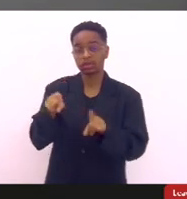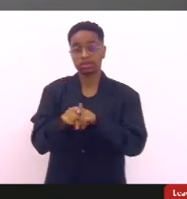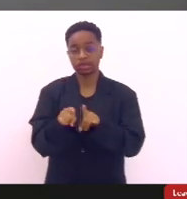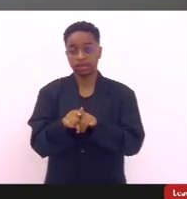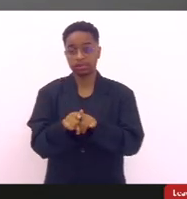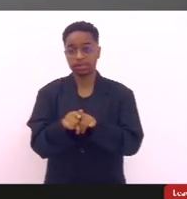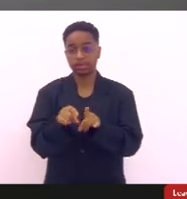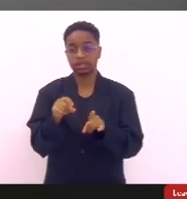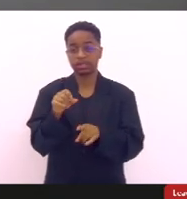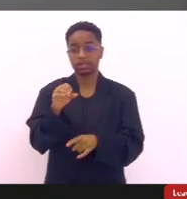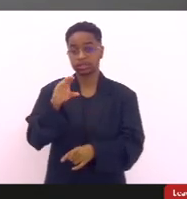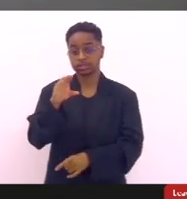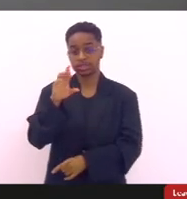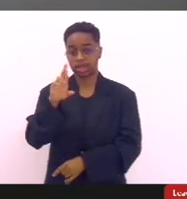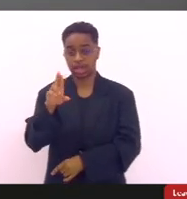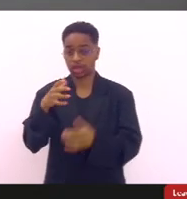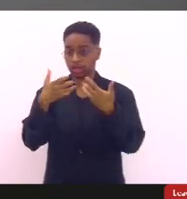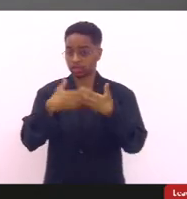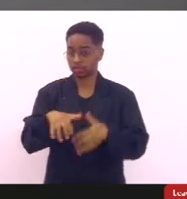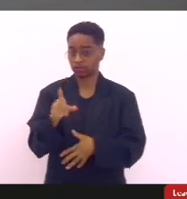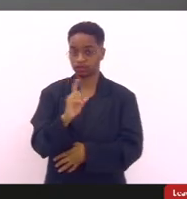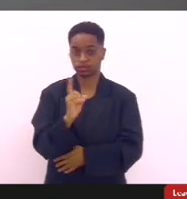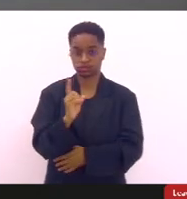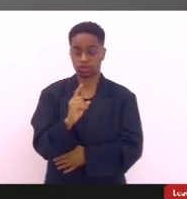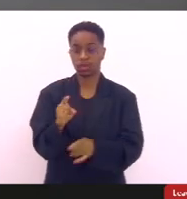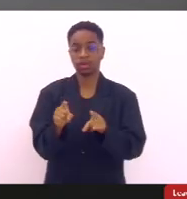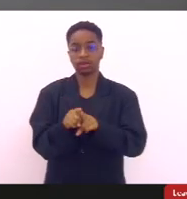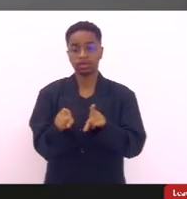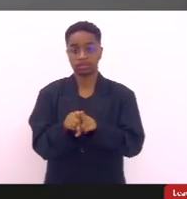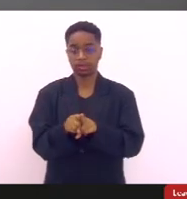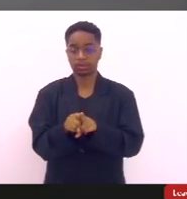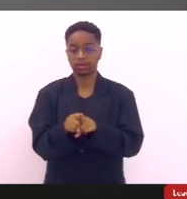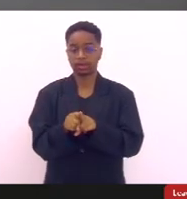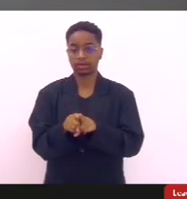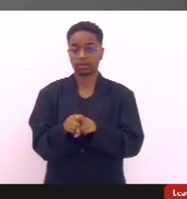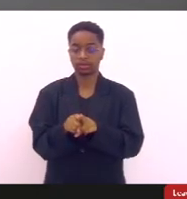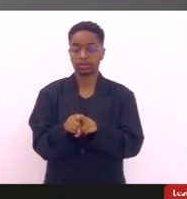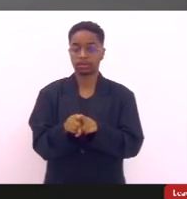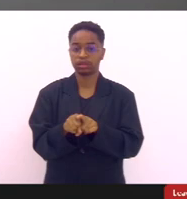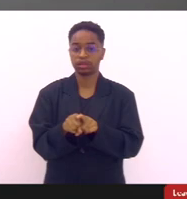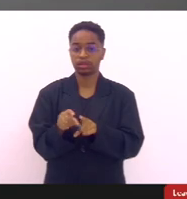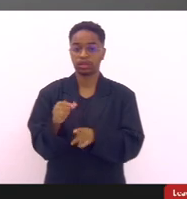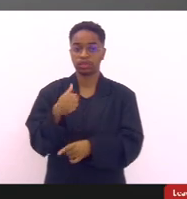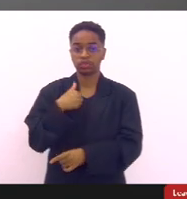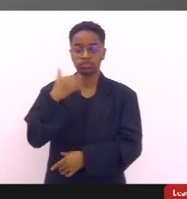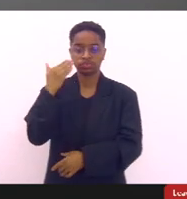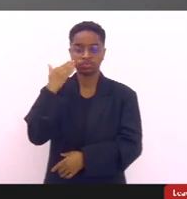de CR não está funcionando, e até o que eu sei, eu acho que